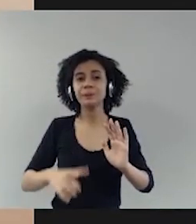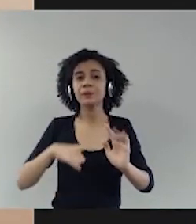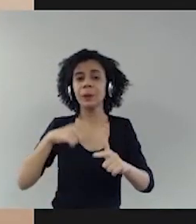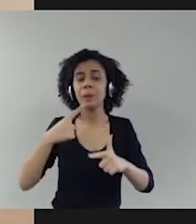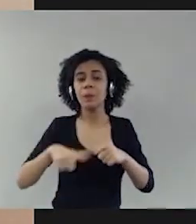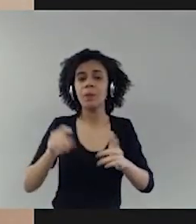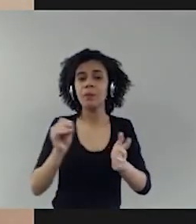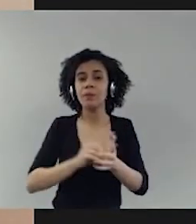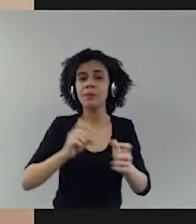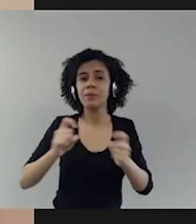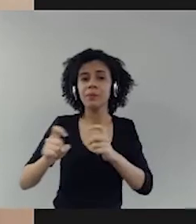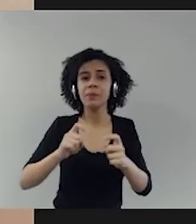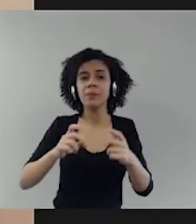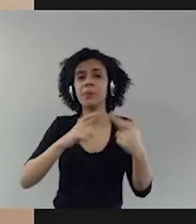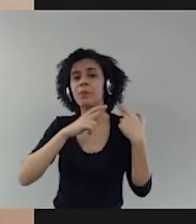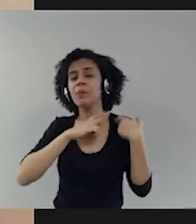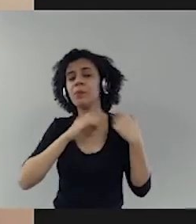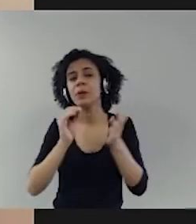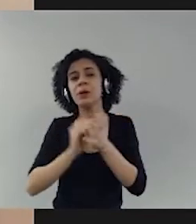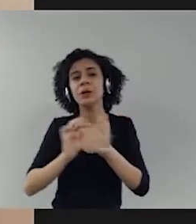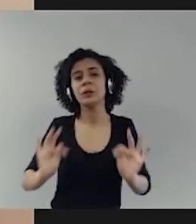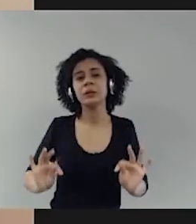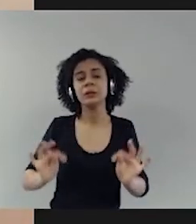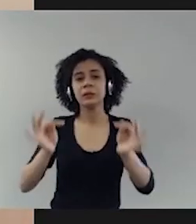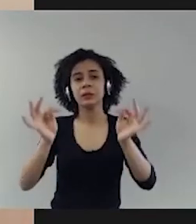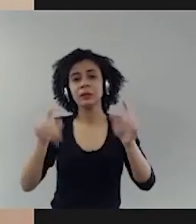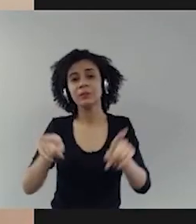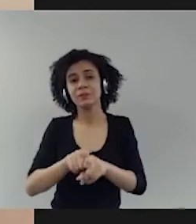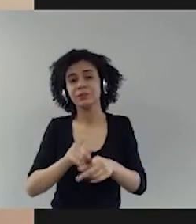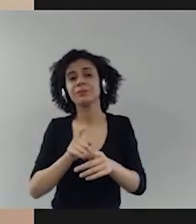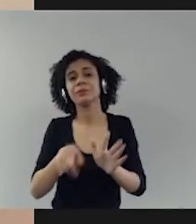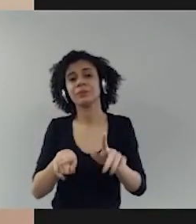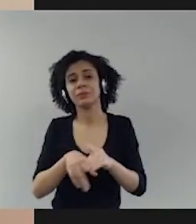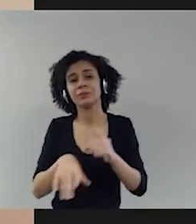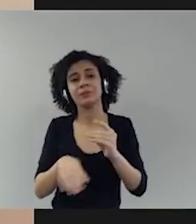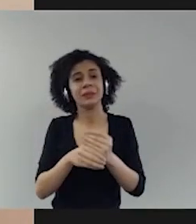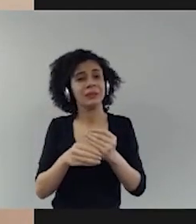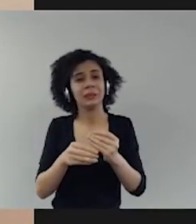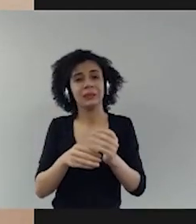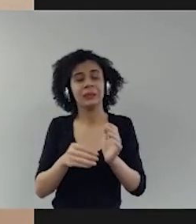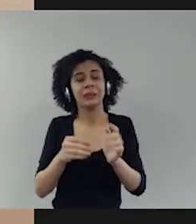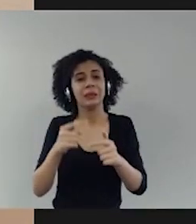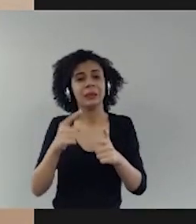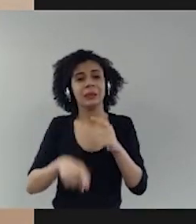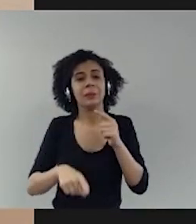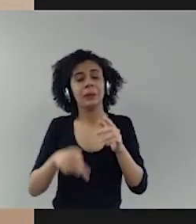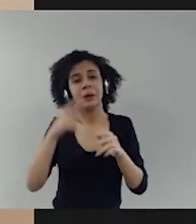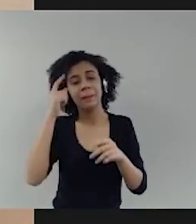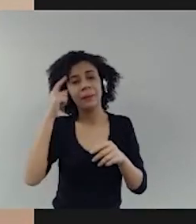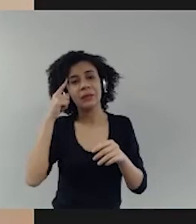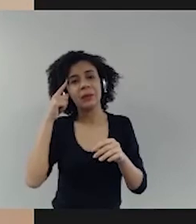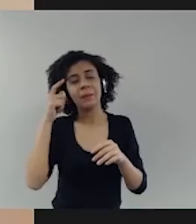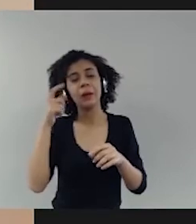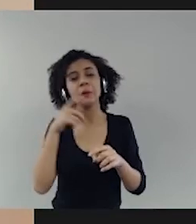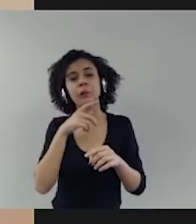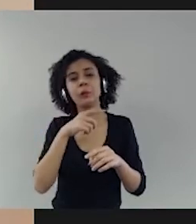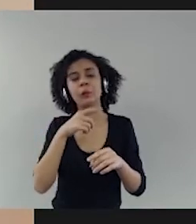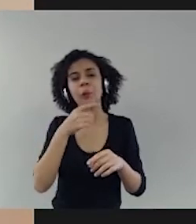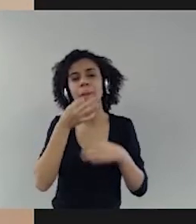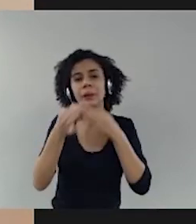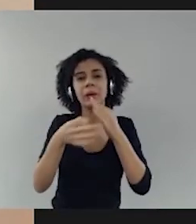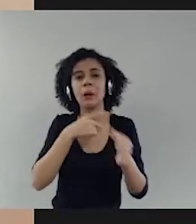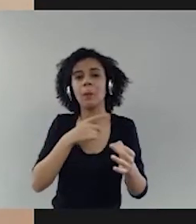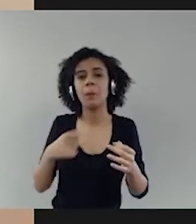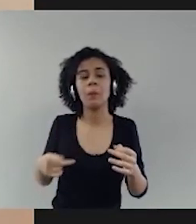de gestão, por incompetência técnica e também, muitas vezes, porque não faz parte da sua pauta política, ainda trazendo uma